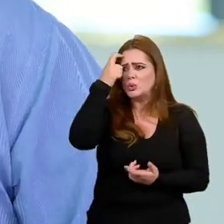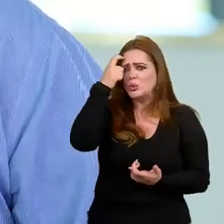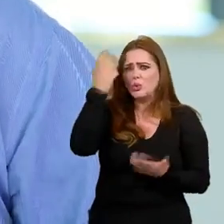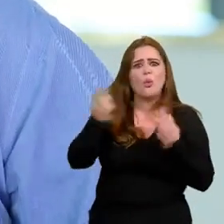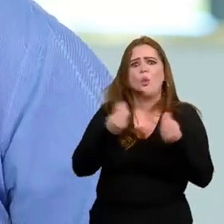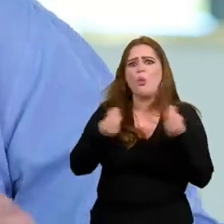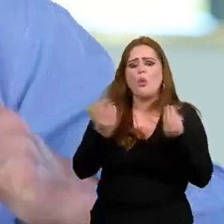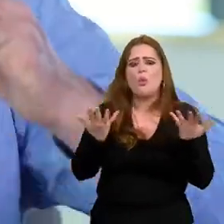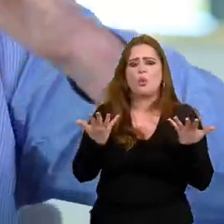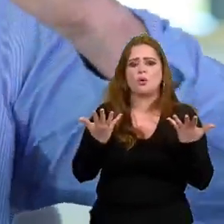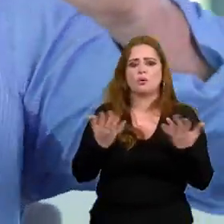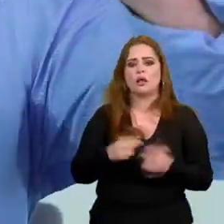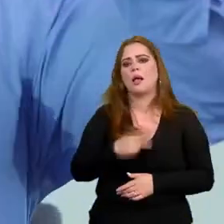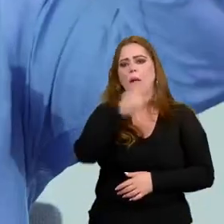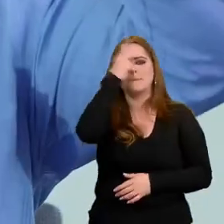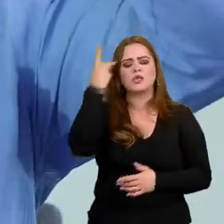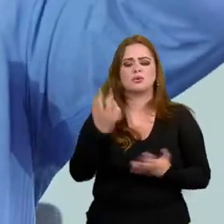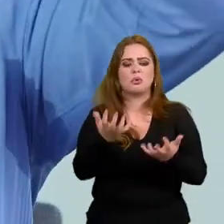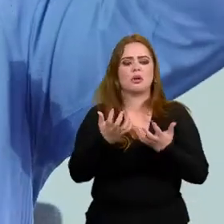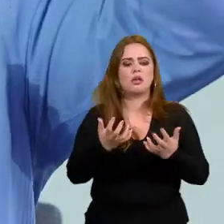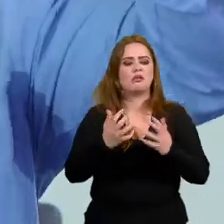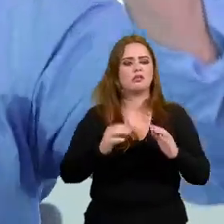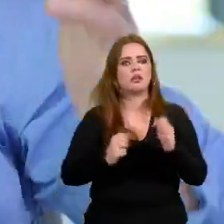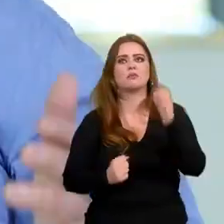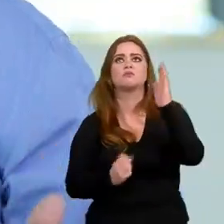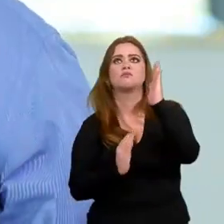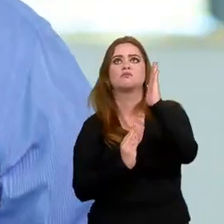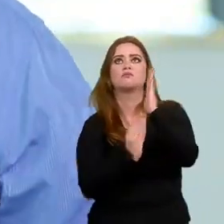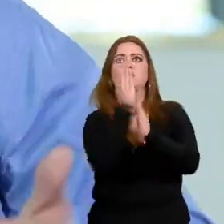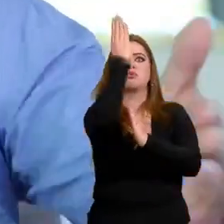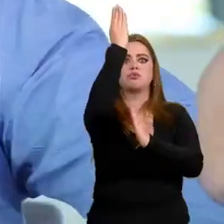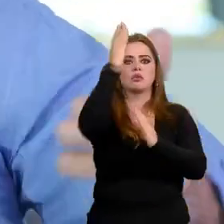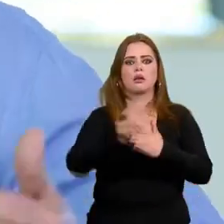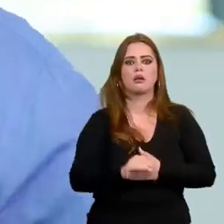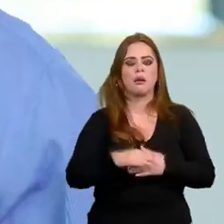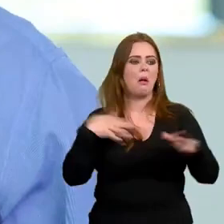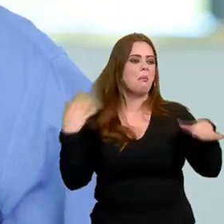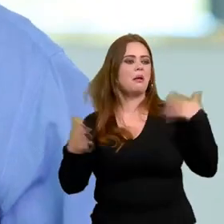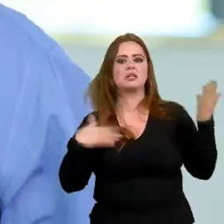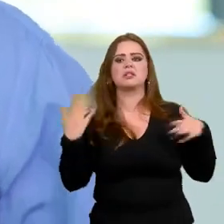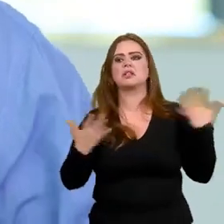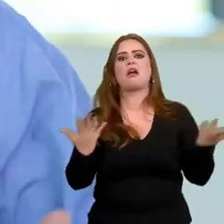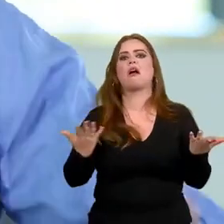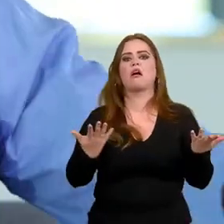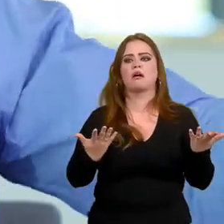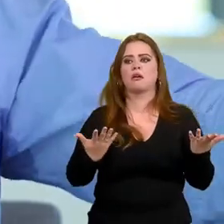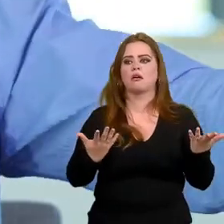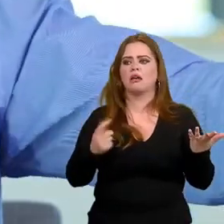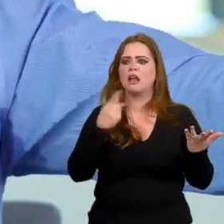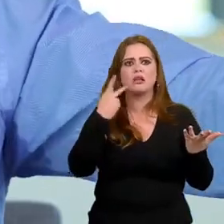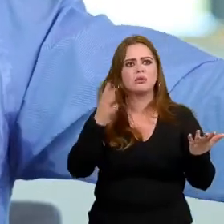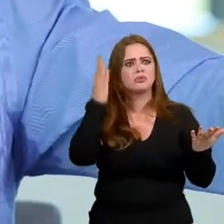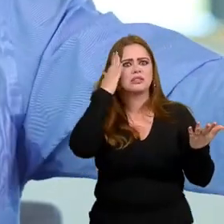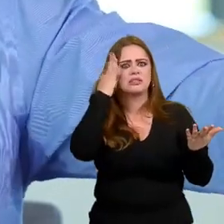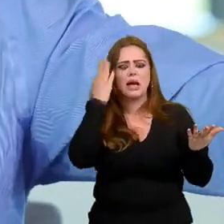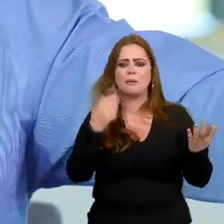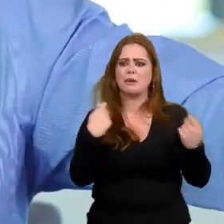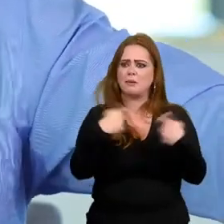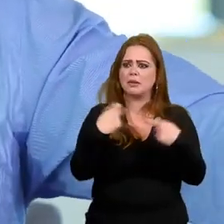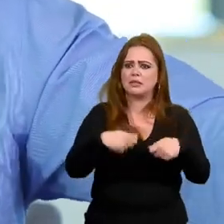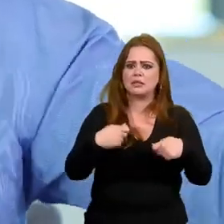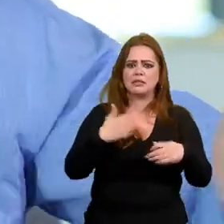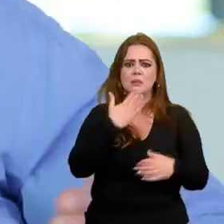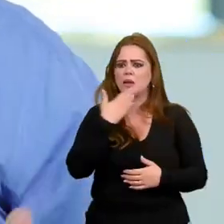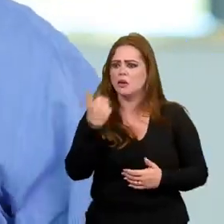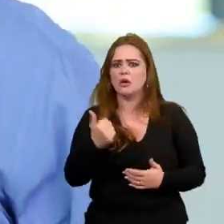um foguete para ir para o espaço passear, ver se tem um lugar melhor para ele morar, ele não se toca que poderia melhorar a qualidade de vida, melhorando a